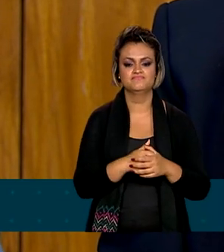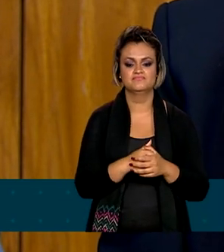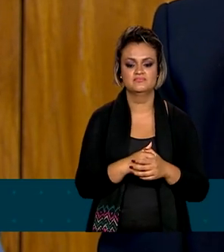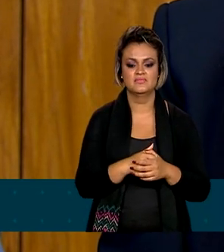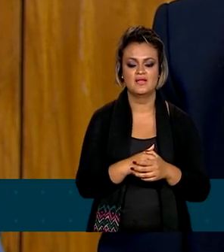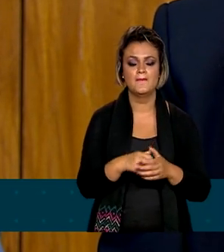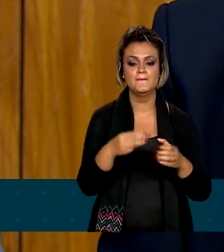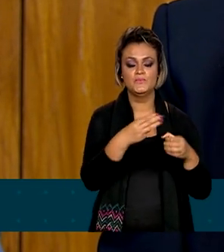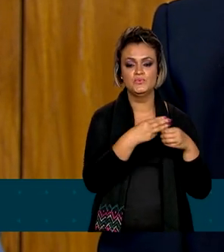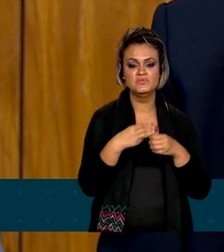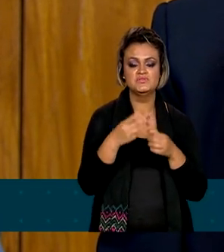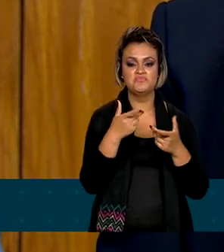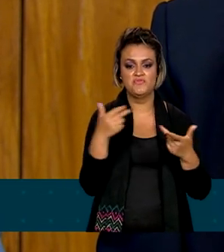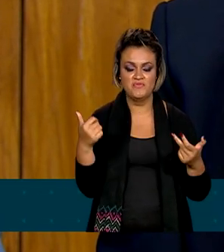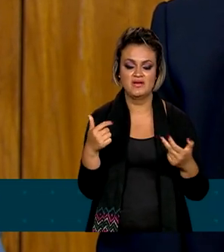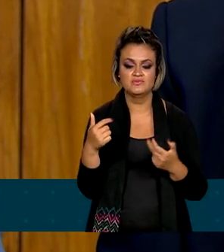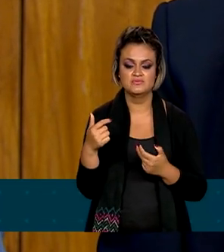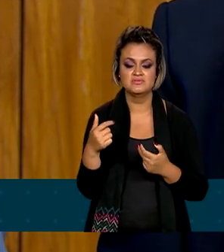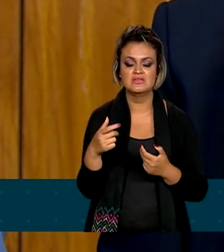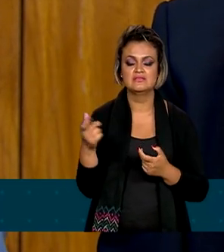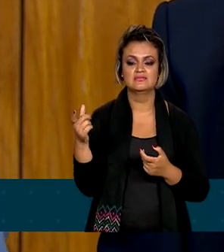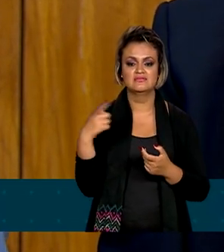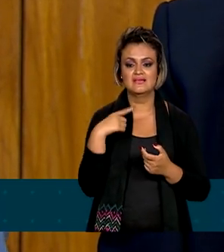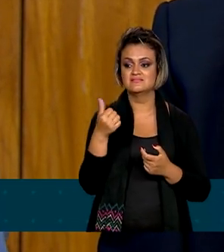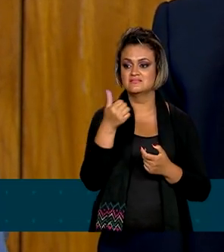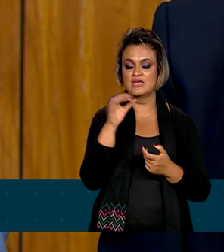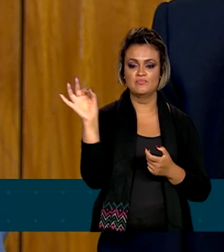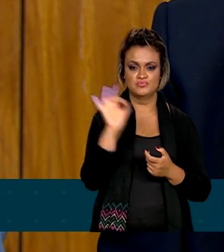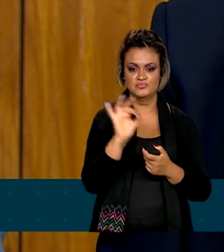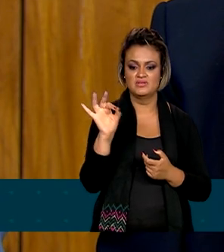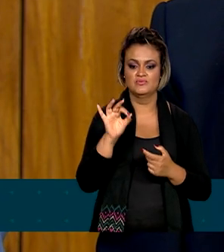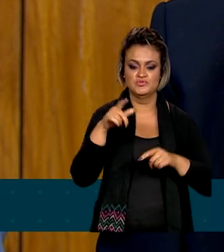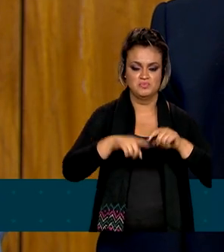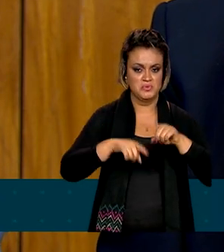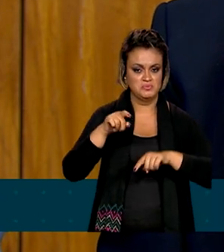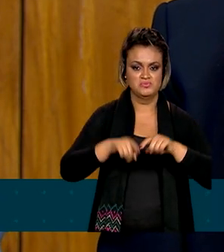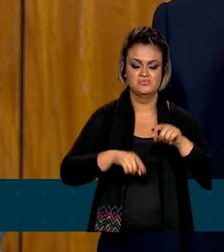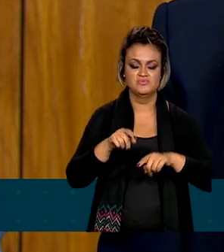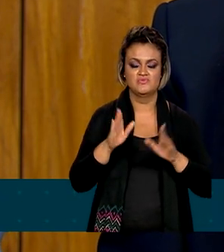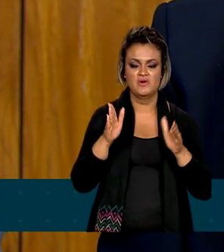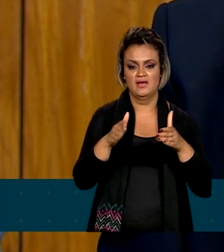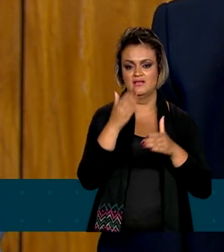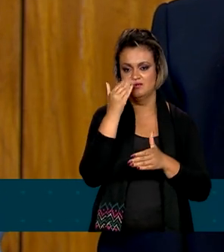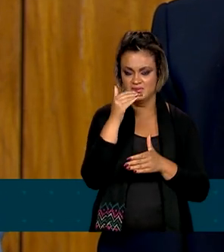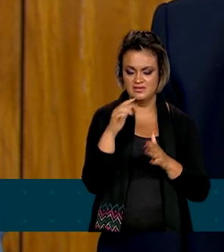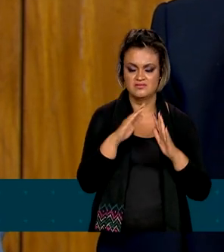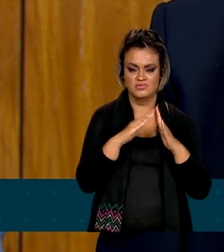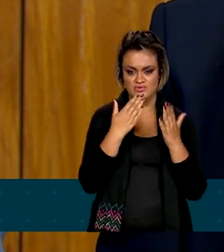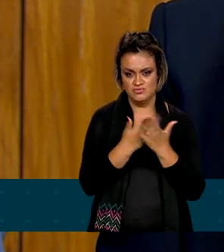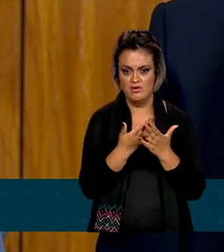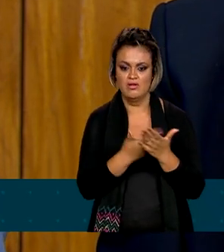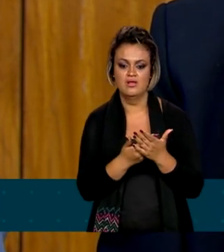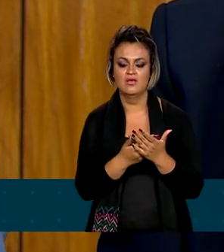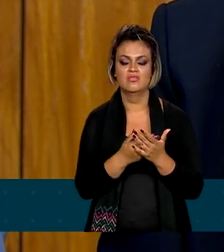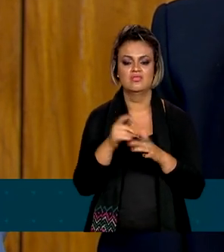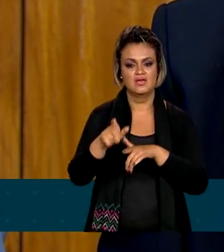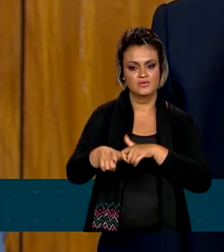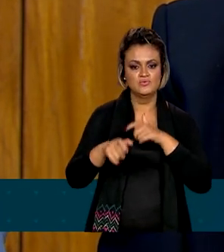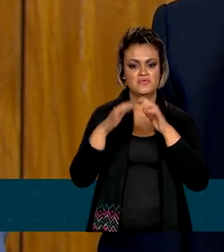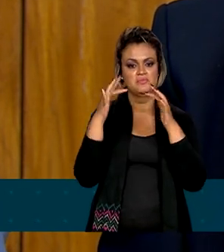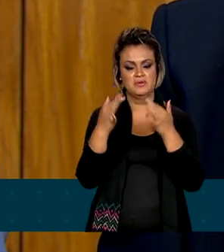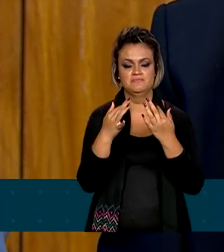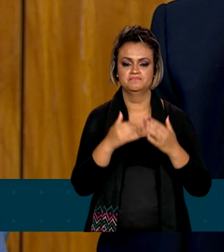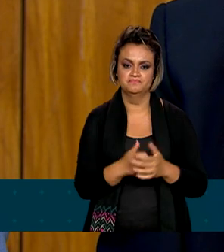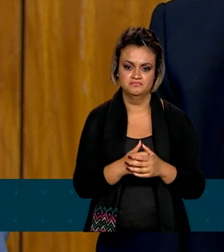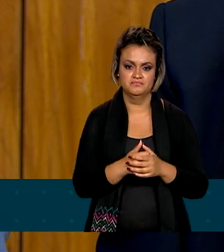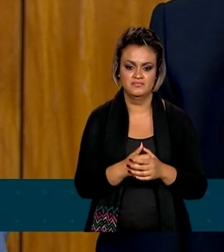hoje municípios que adquirem 100% dos produtos destinados à alimentação escolar da agricultura